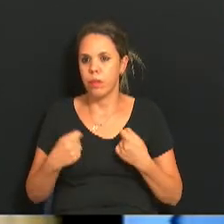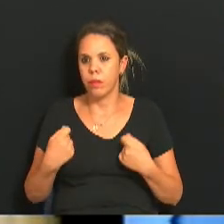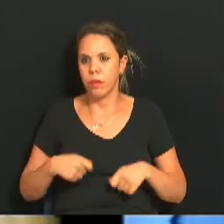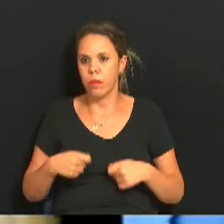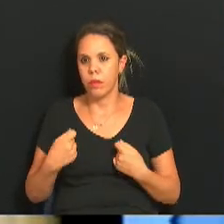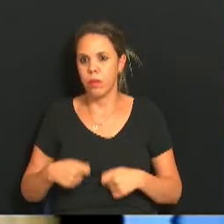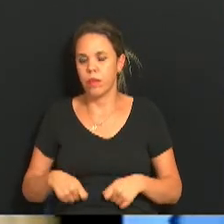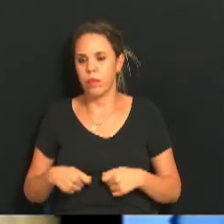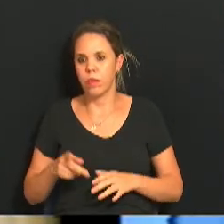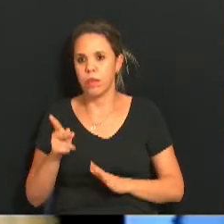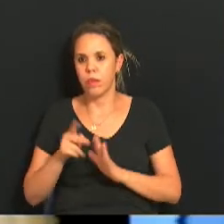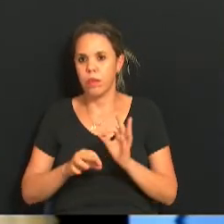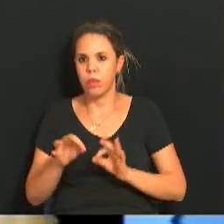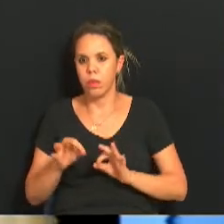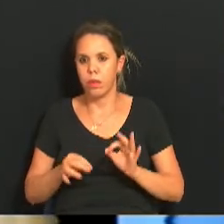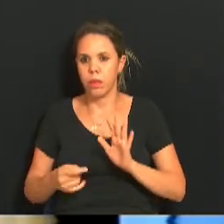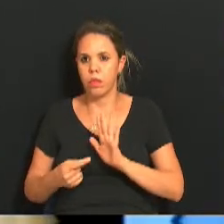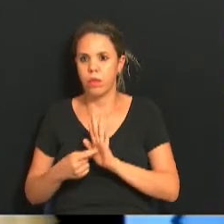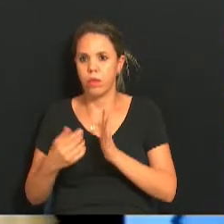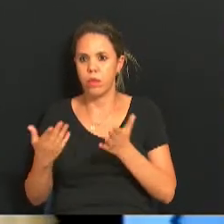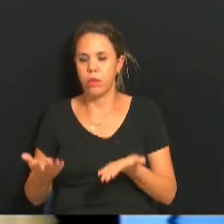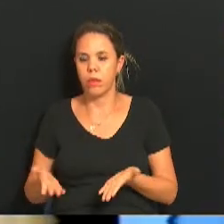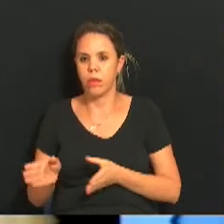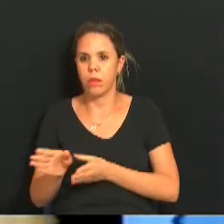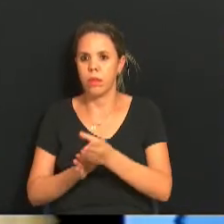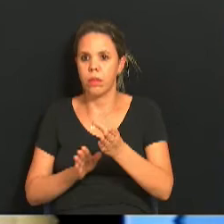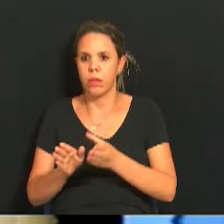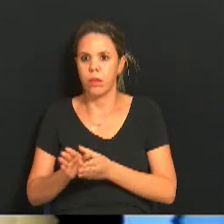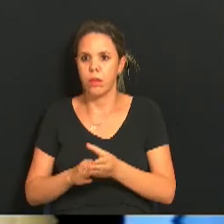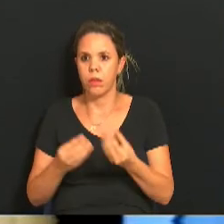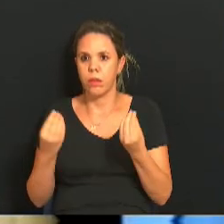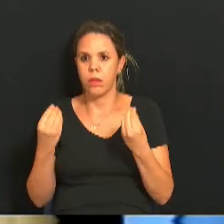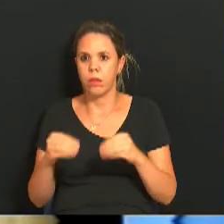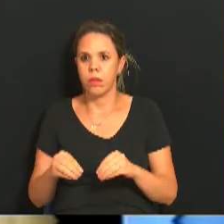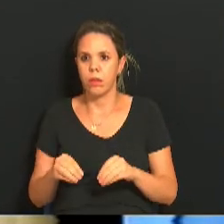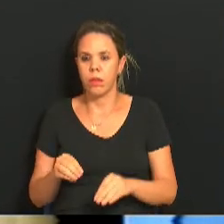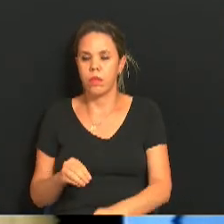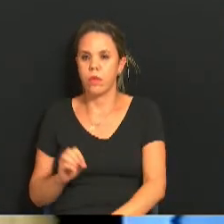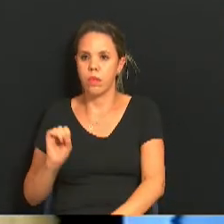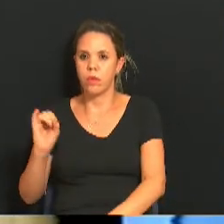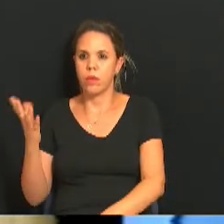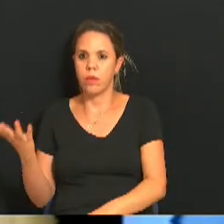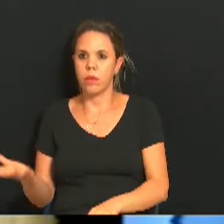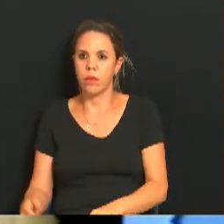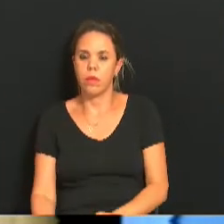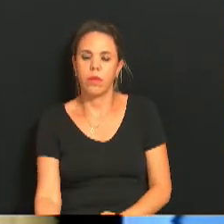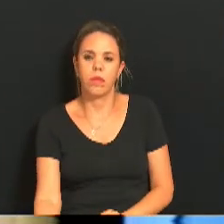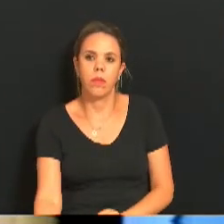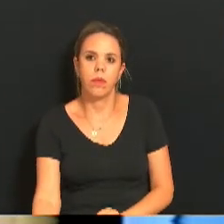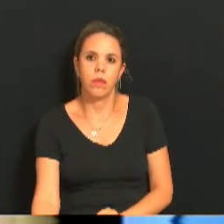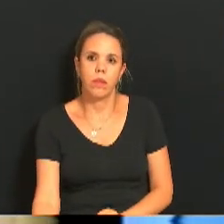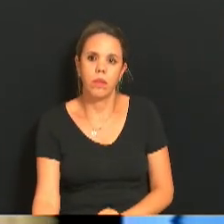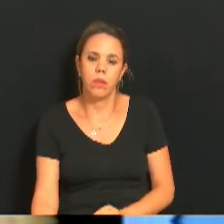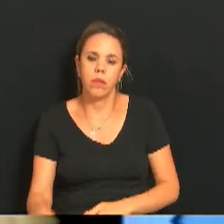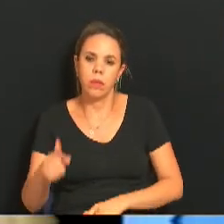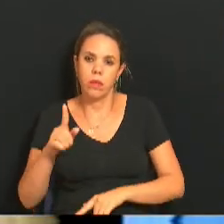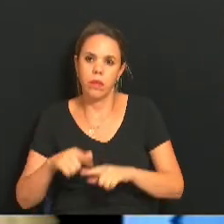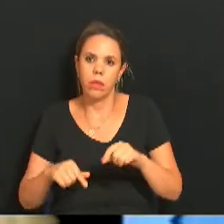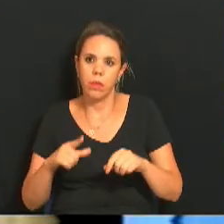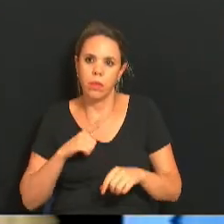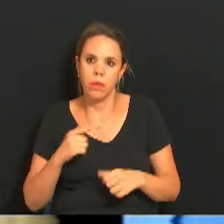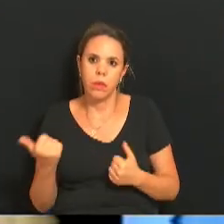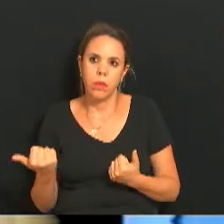ser o projeto tem que ser apresentado ao conselho tem que ser colocado maquete se eventualmente parte desses tivesse